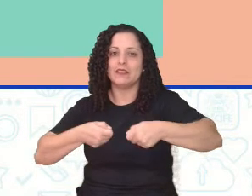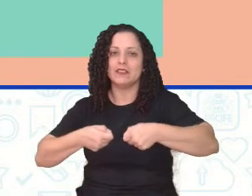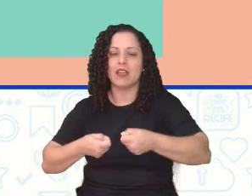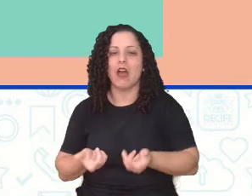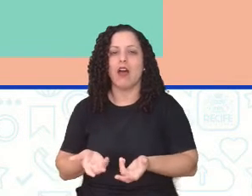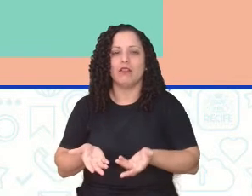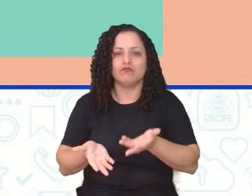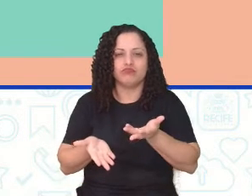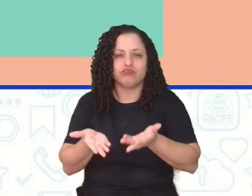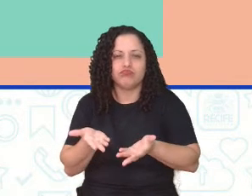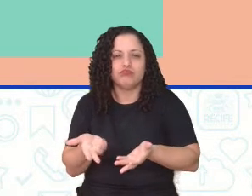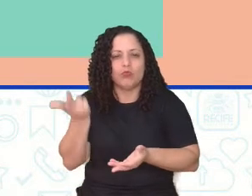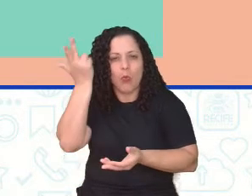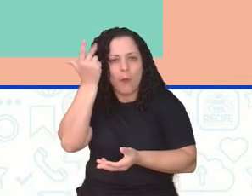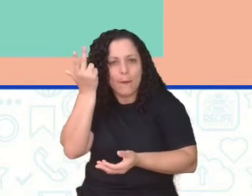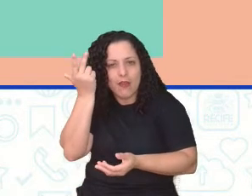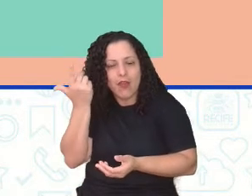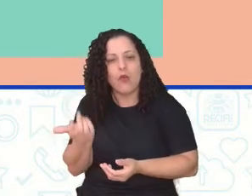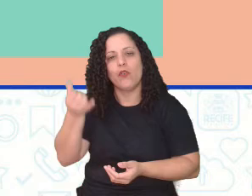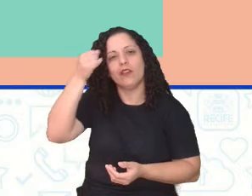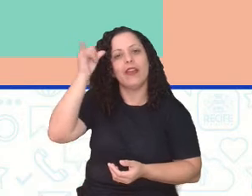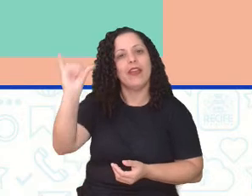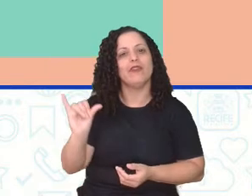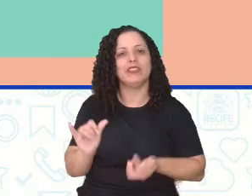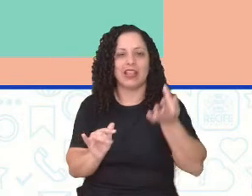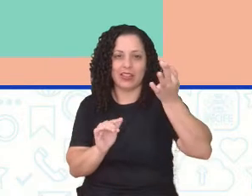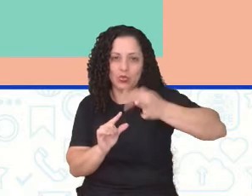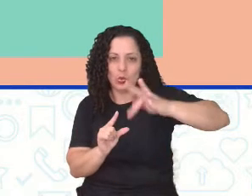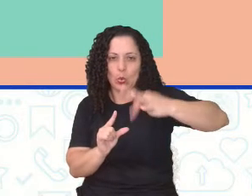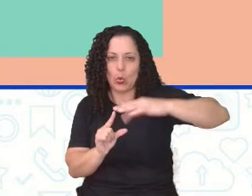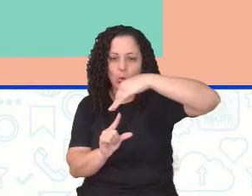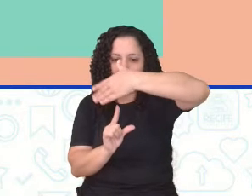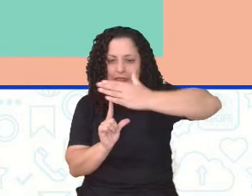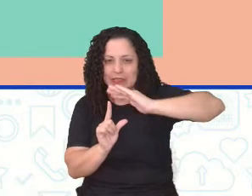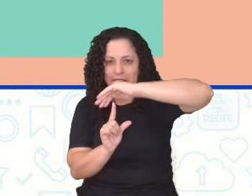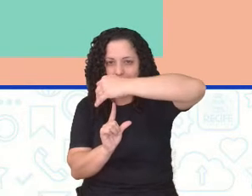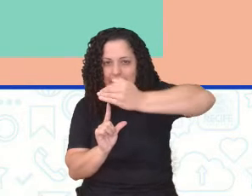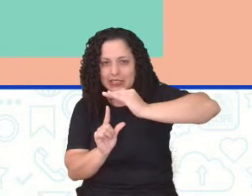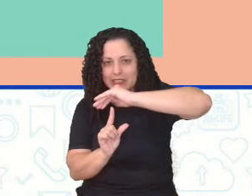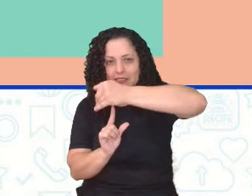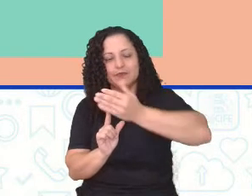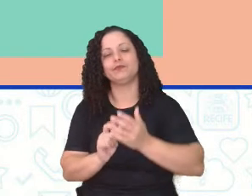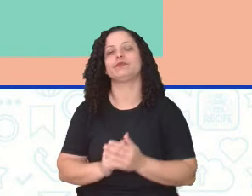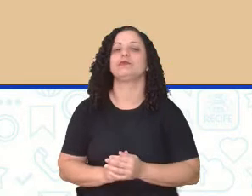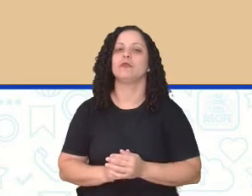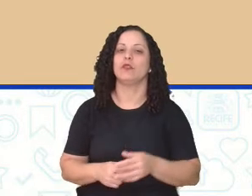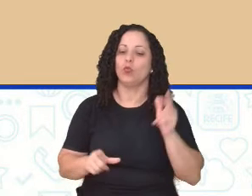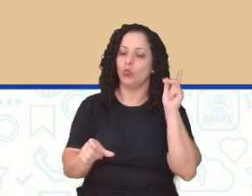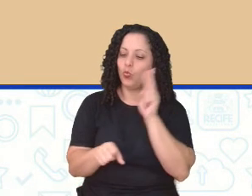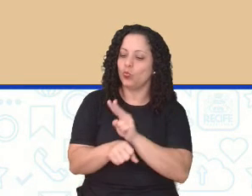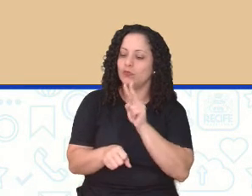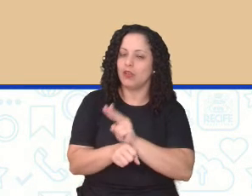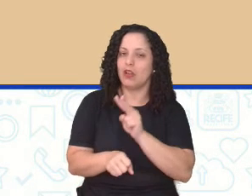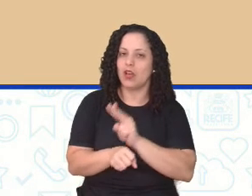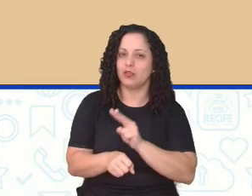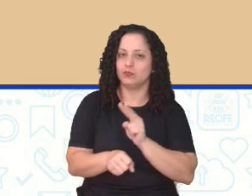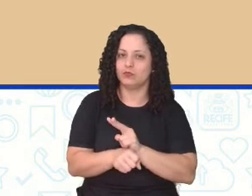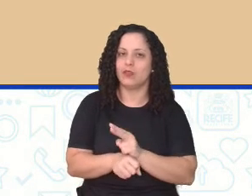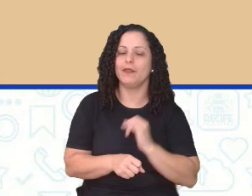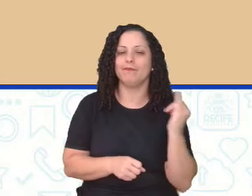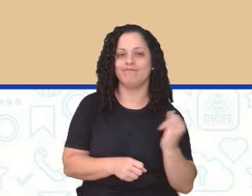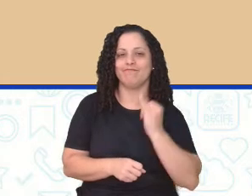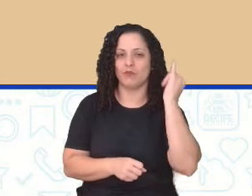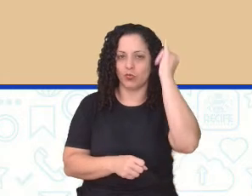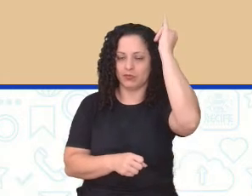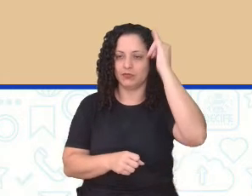não cause irritação nesse local. Então, o cuidado também do pênis é muito importante e a